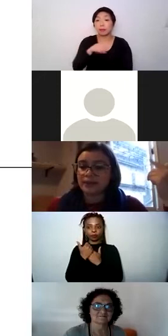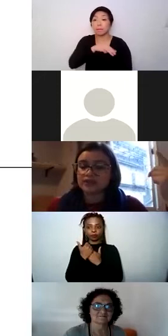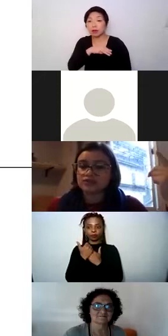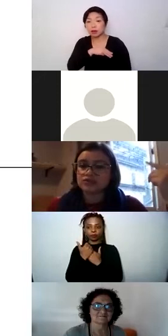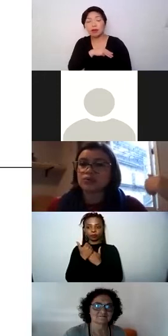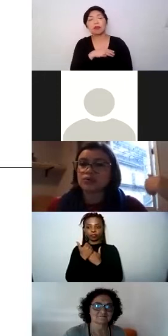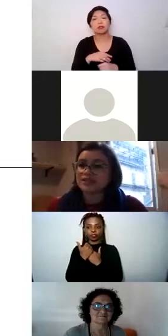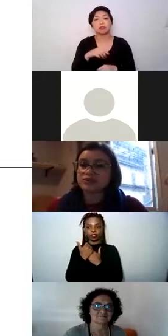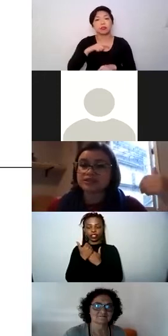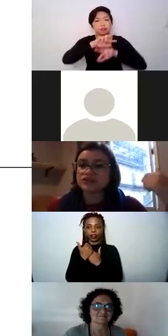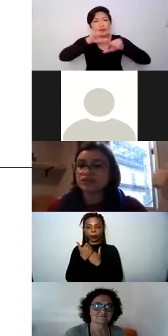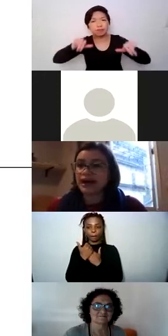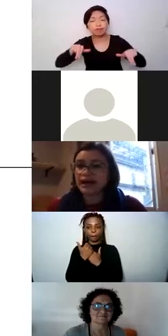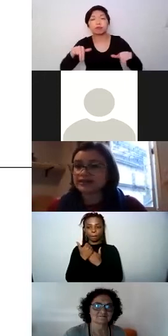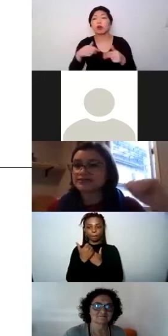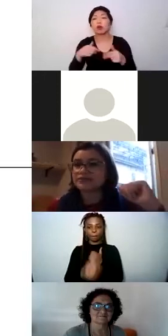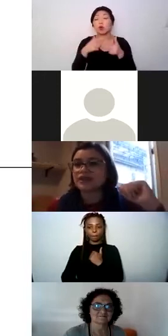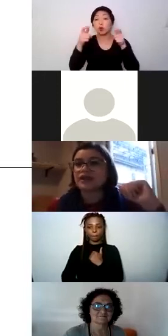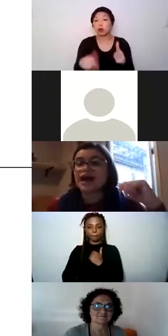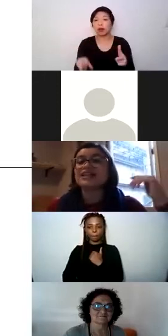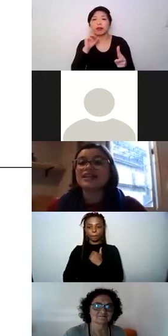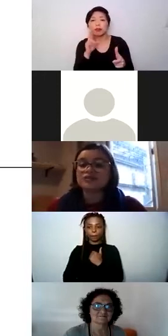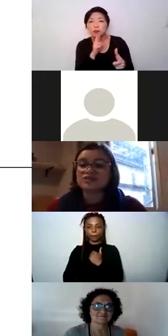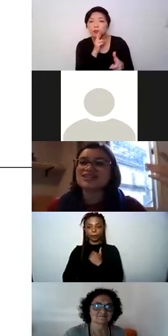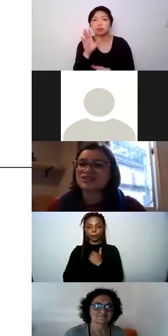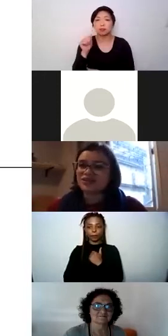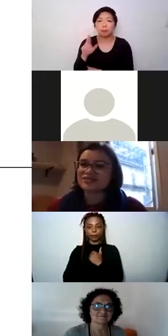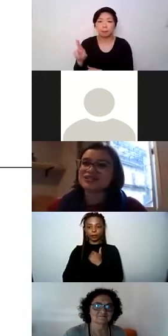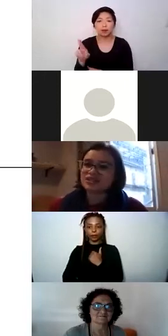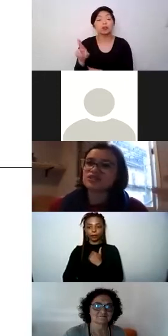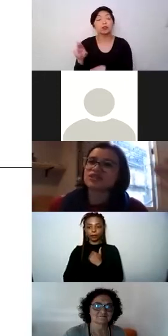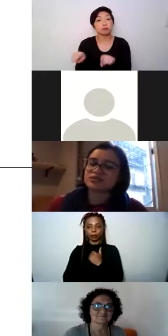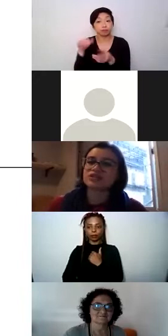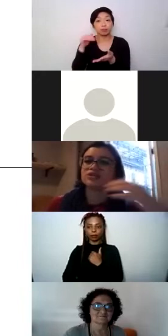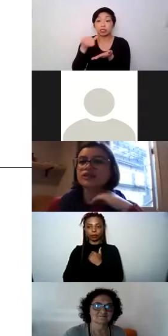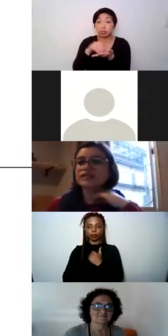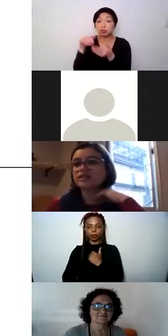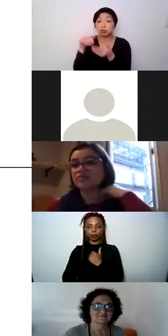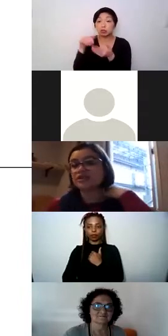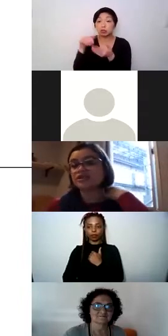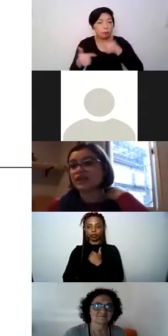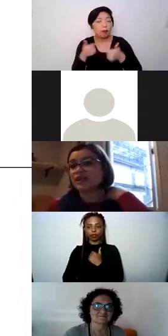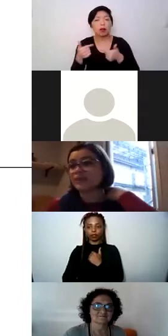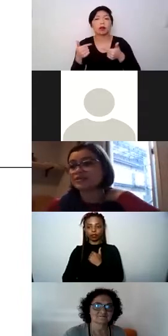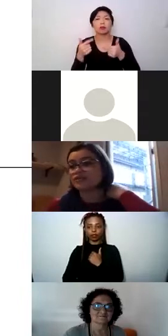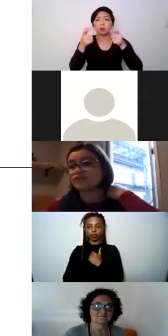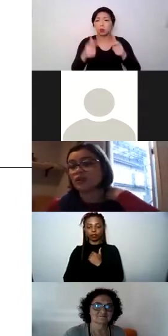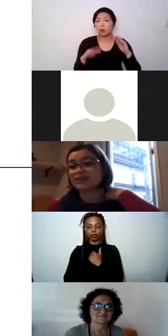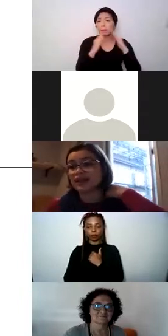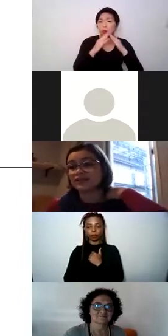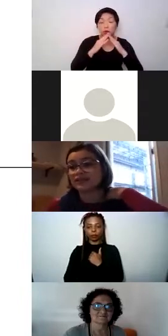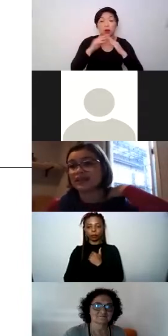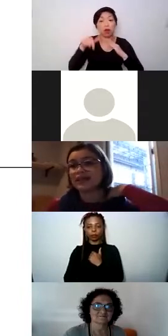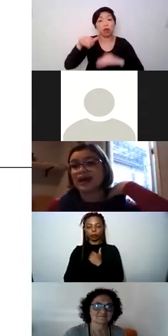outros equipamentos como restaurantes, bares, além dos escritórios, serviços e habitações, então era uma região que era bastante